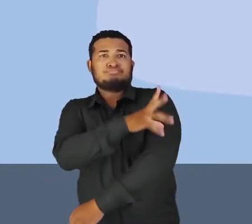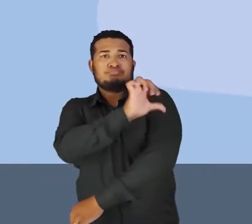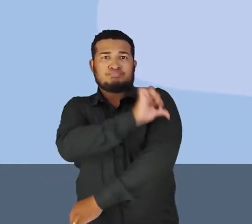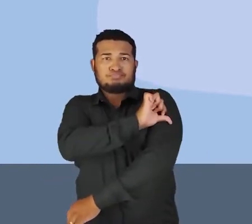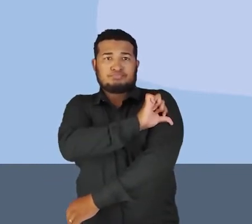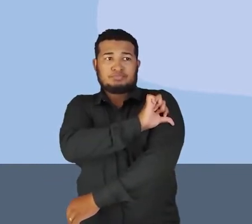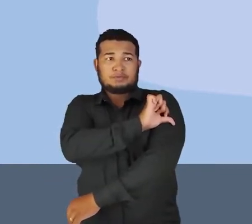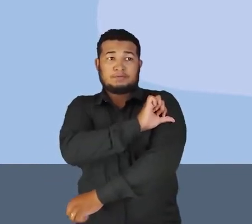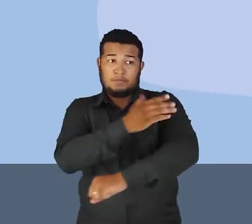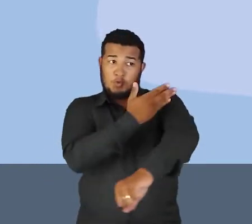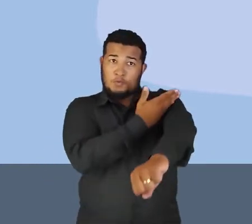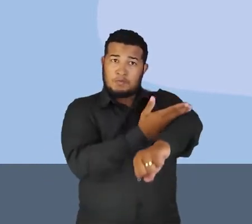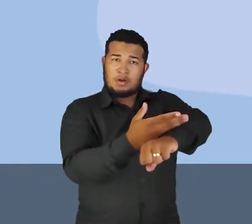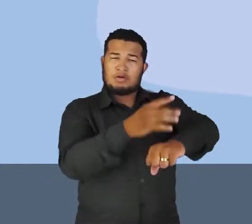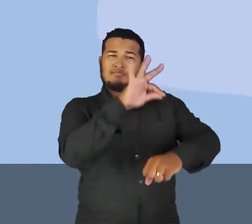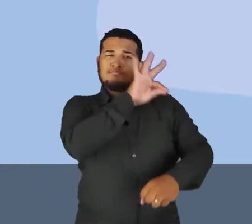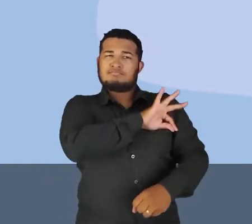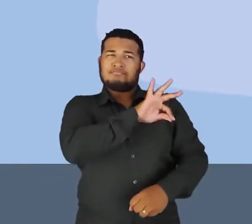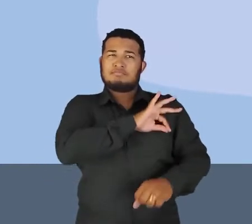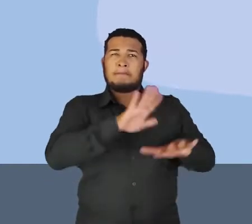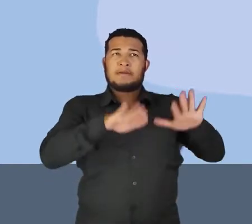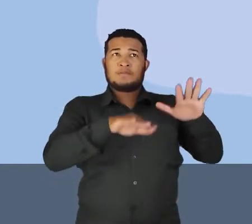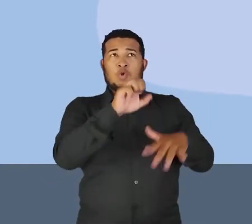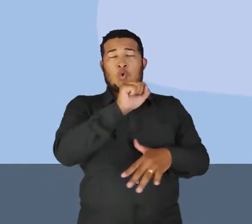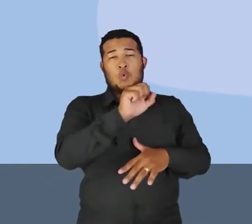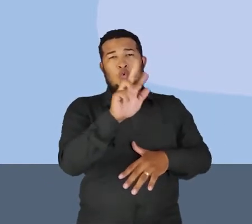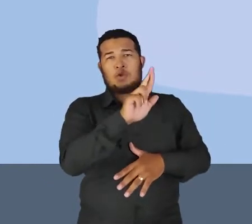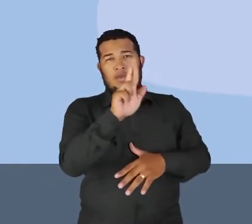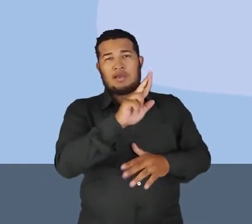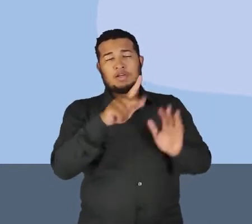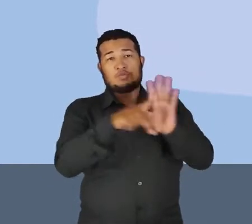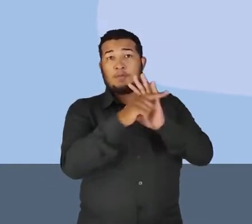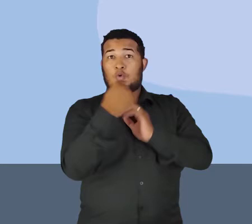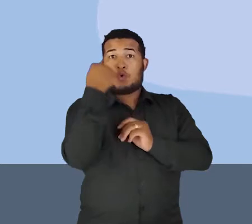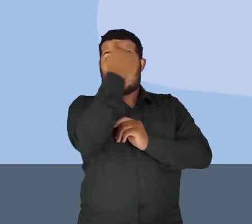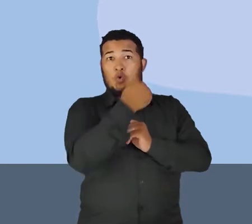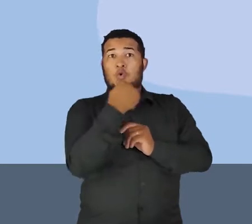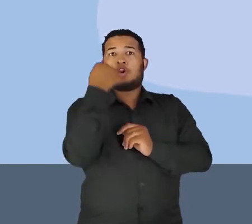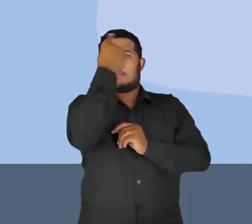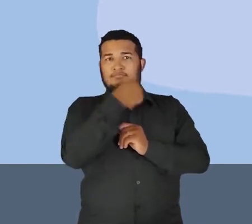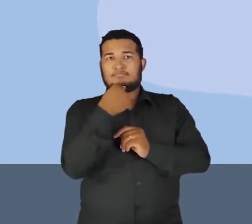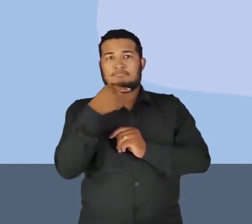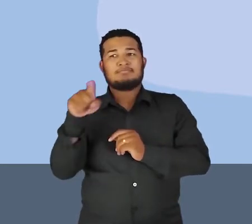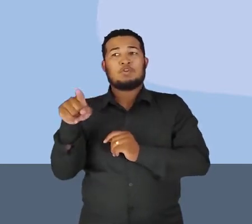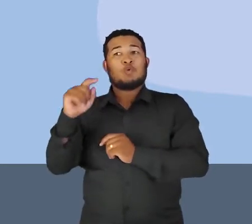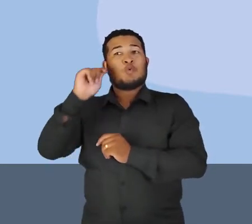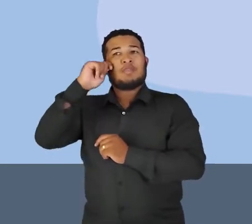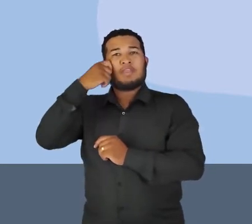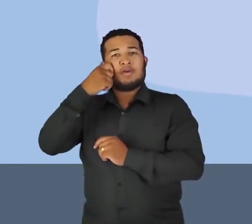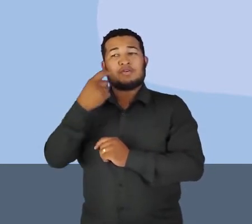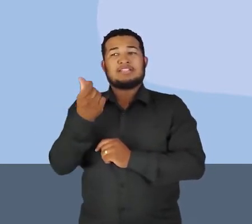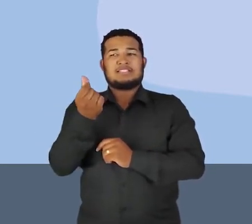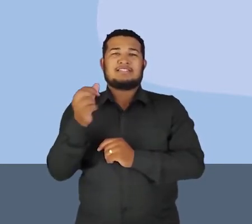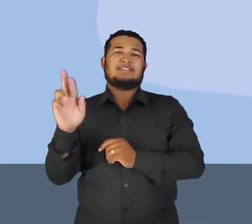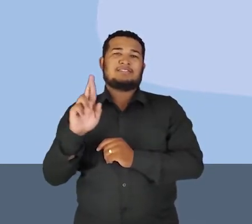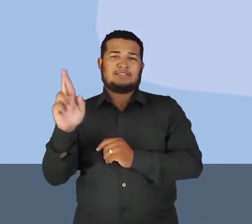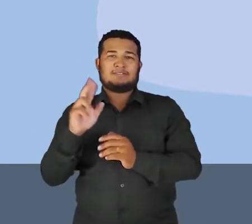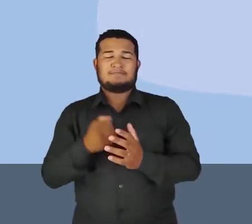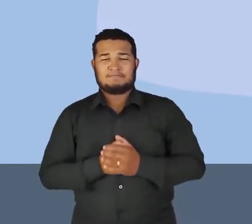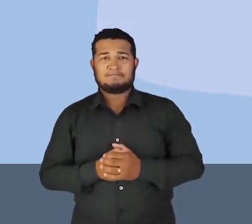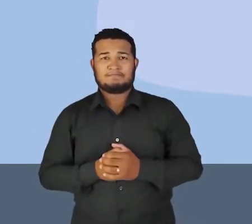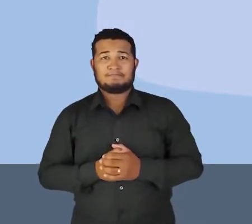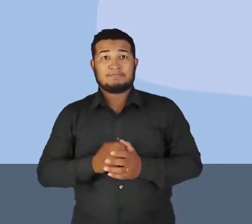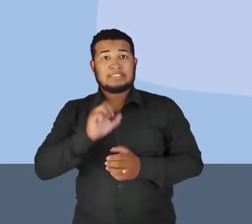um branco ganha R$ 8,70 por hora, um negro R$ 6,70. Quando